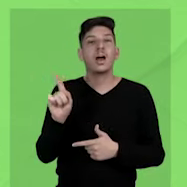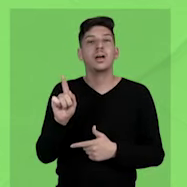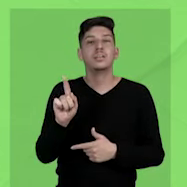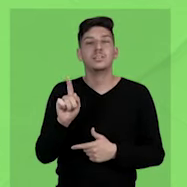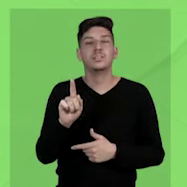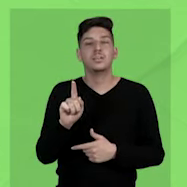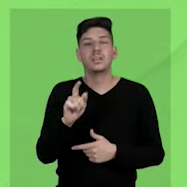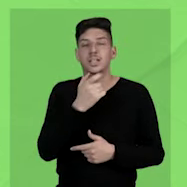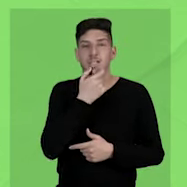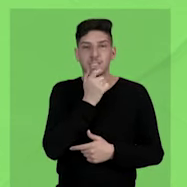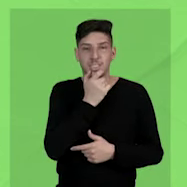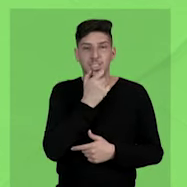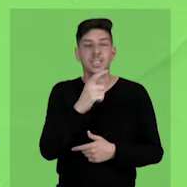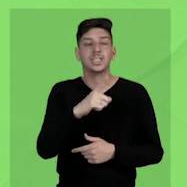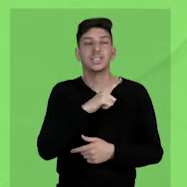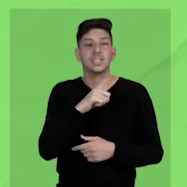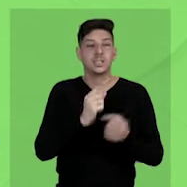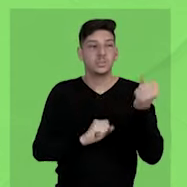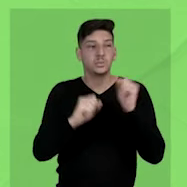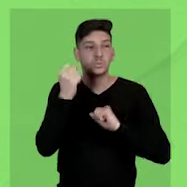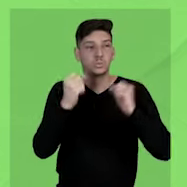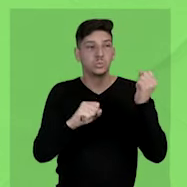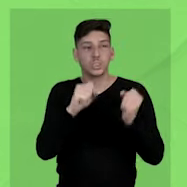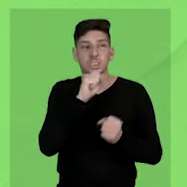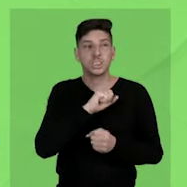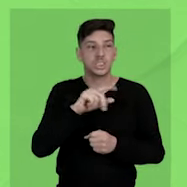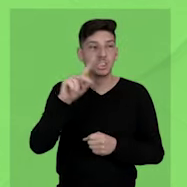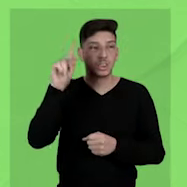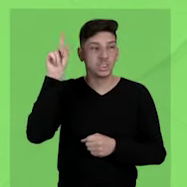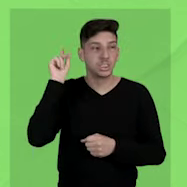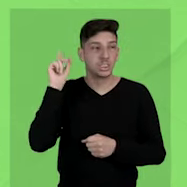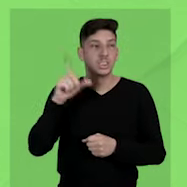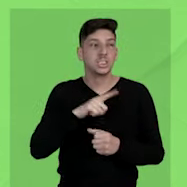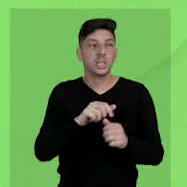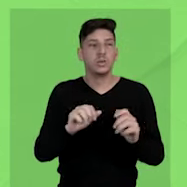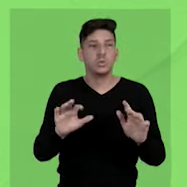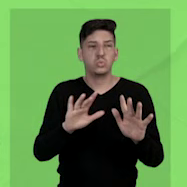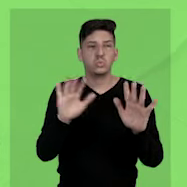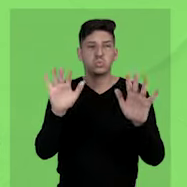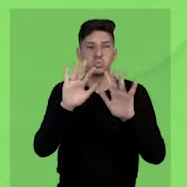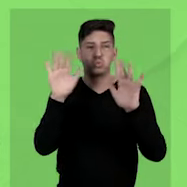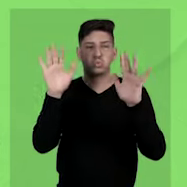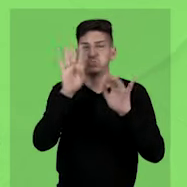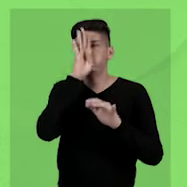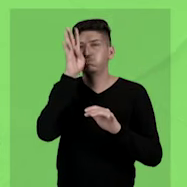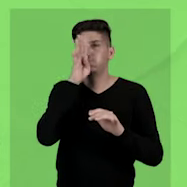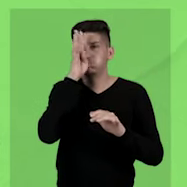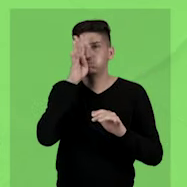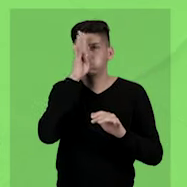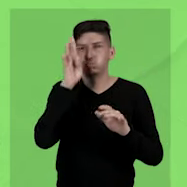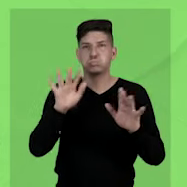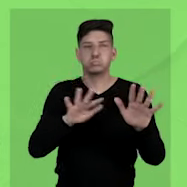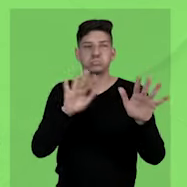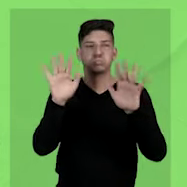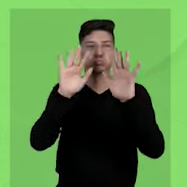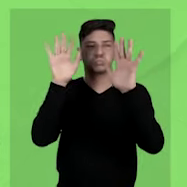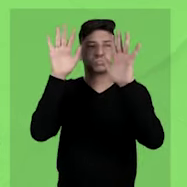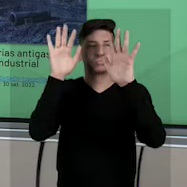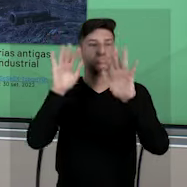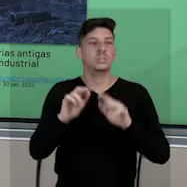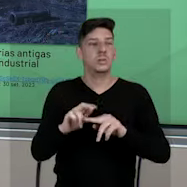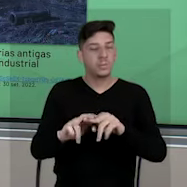Você vê as indústrias antigas liberando uma quantidade de fumaça e fuligem imensa. Essa poluição aqui advém do